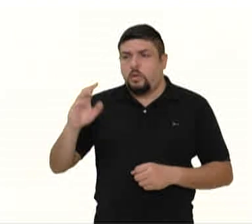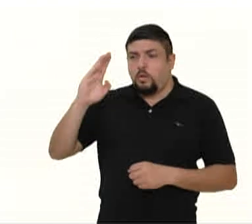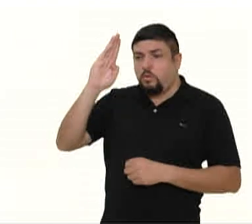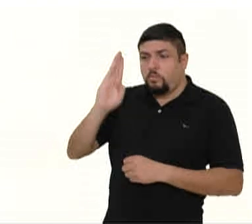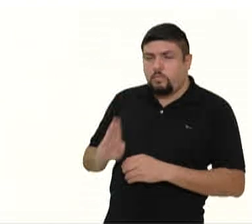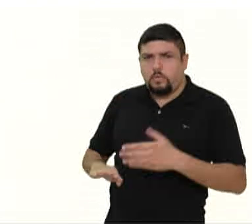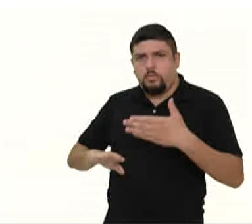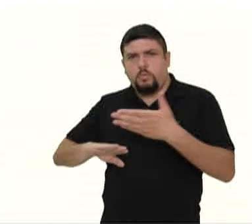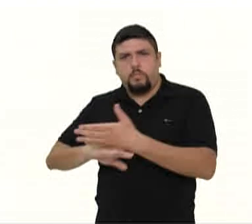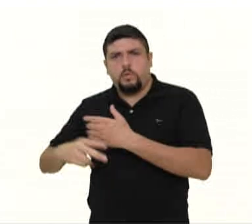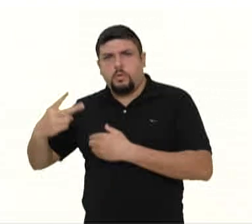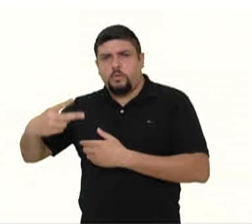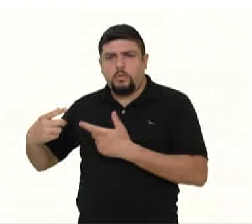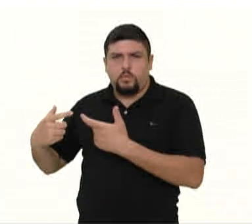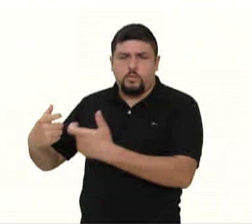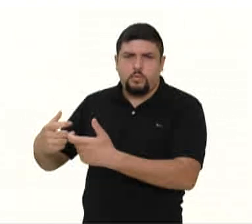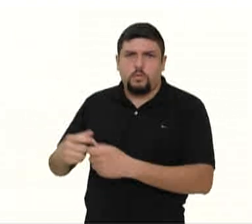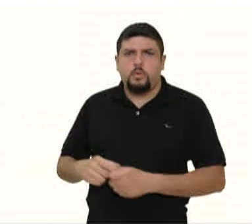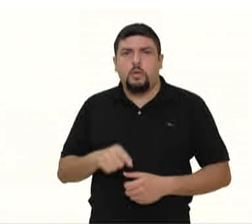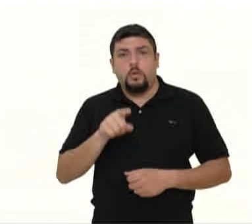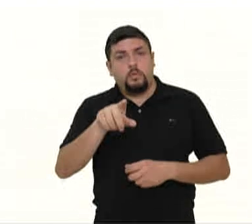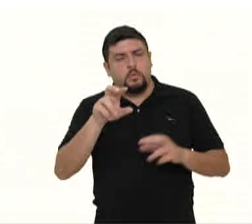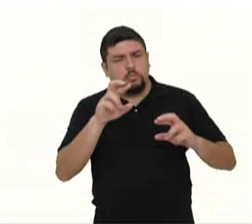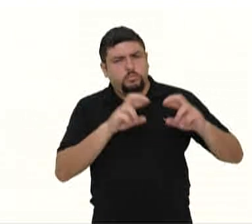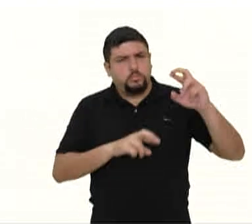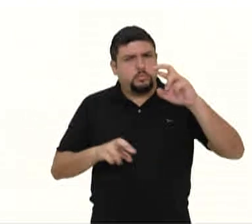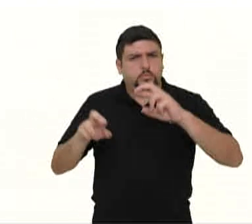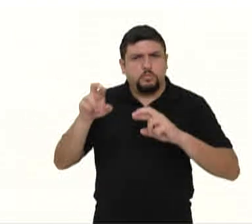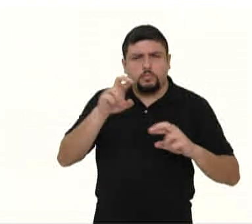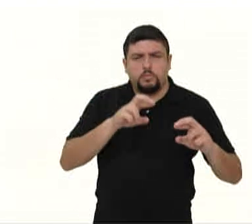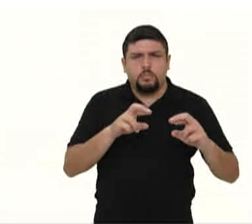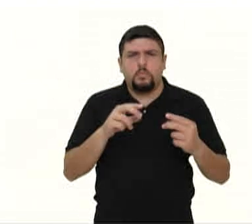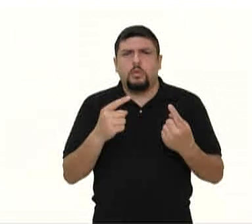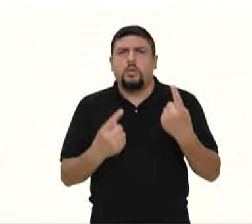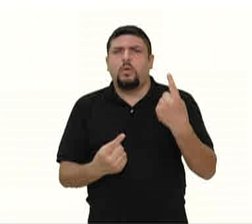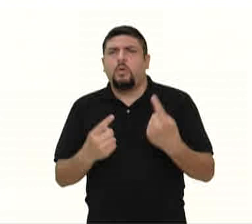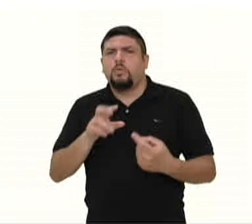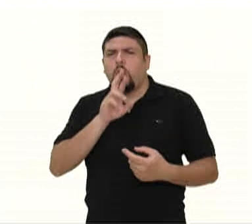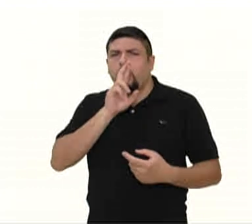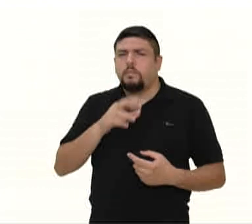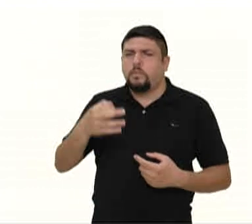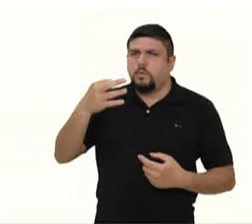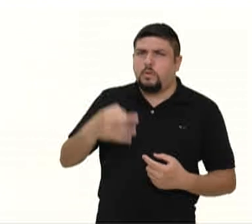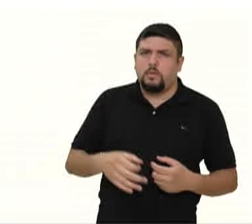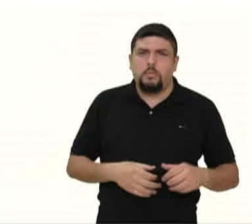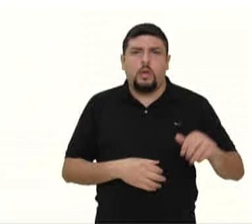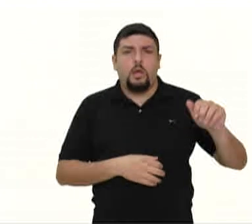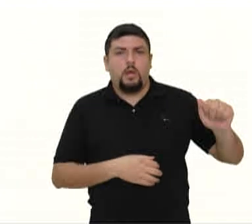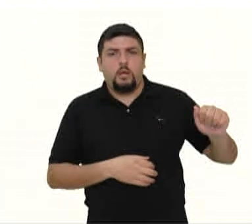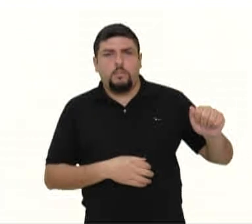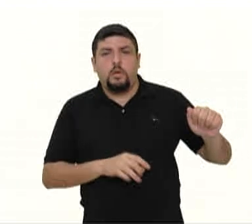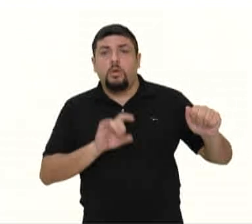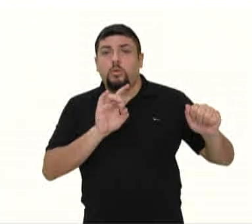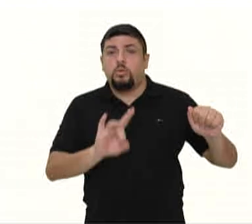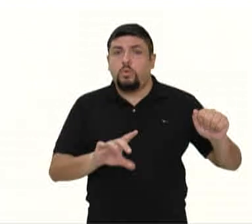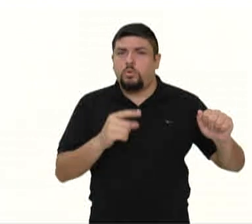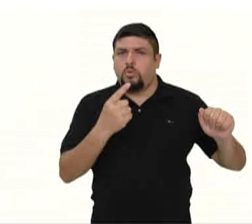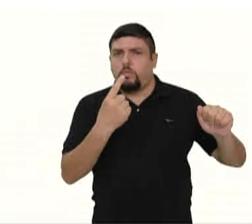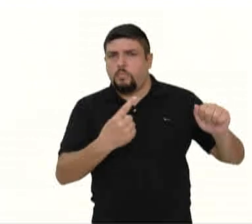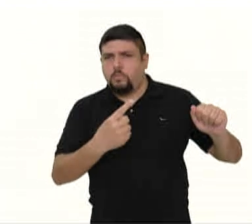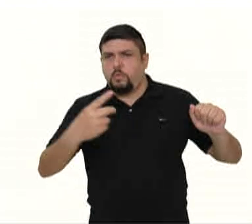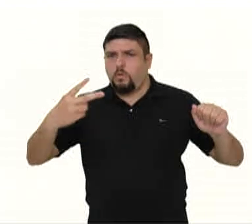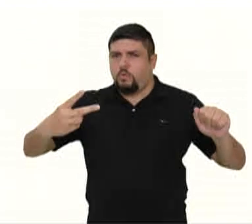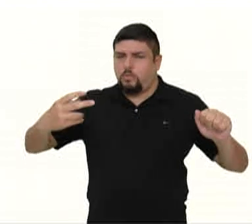Guerra. Você vai analisar e vai registrar qual alternativa é correta. A letra A, somente as afirmações 1 e 2